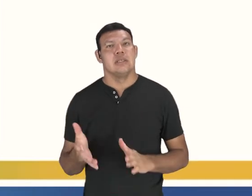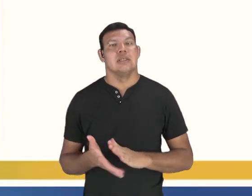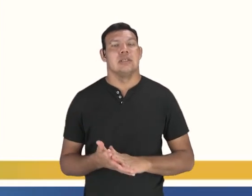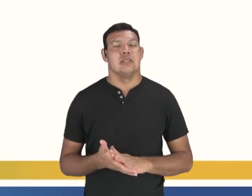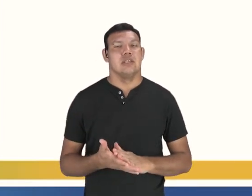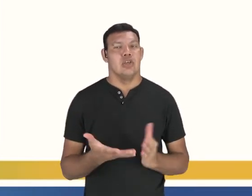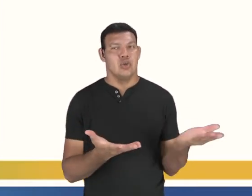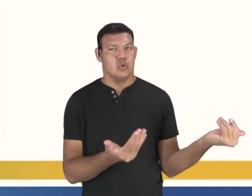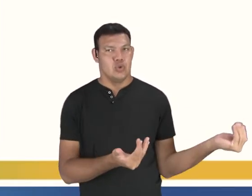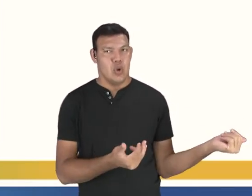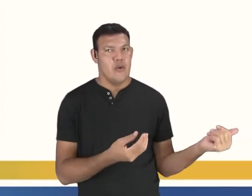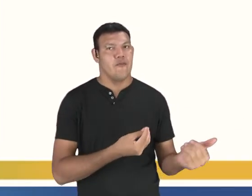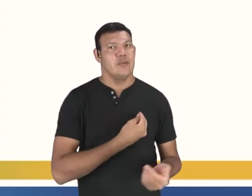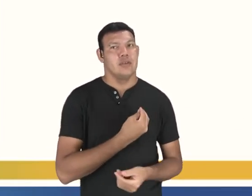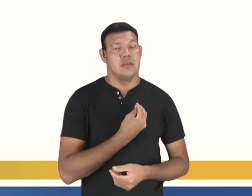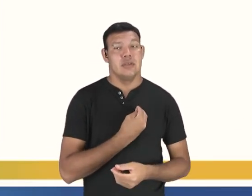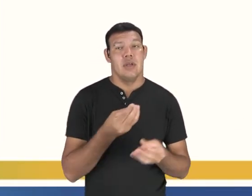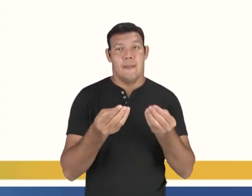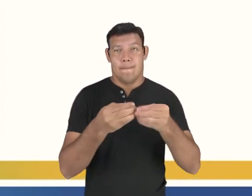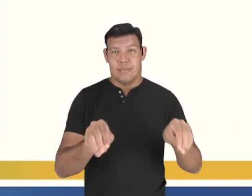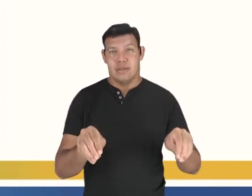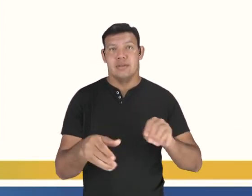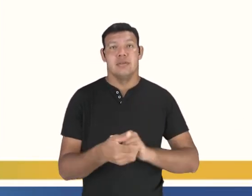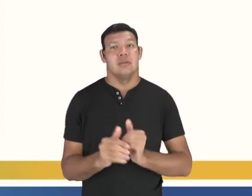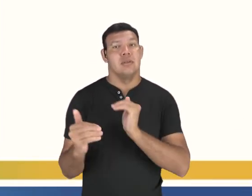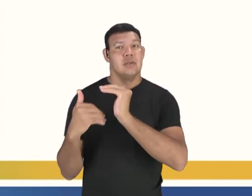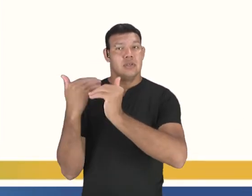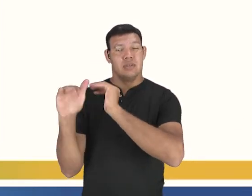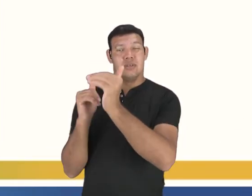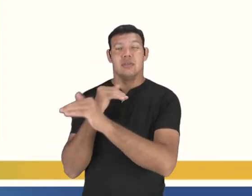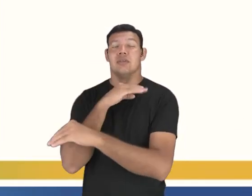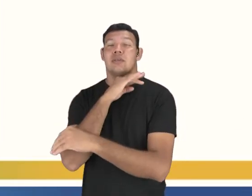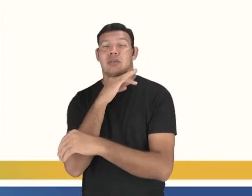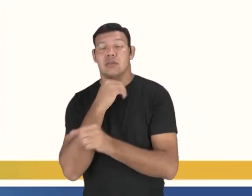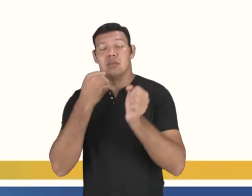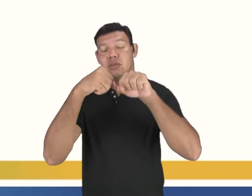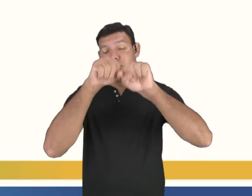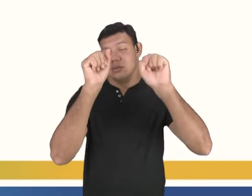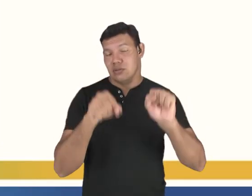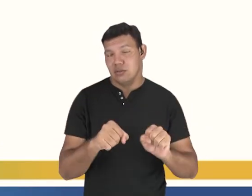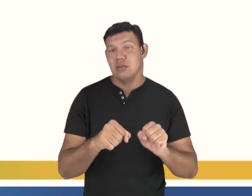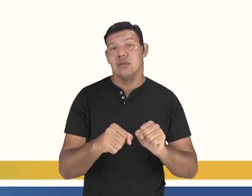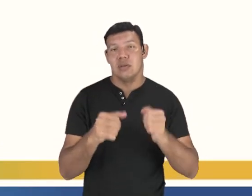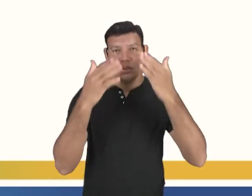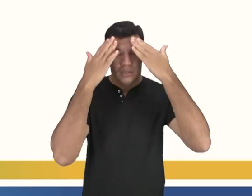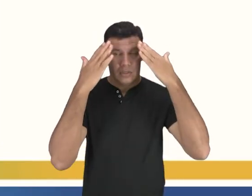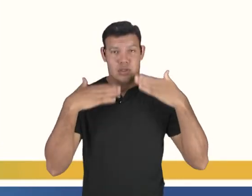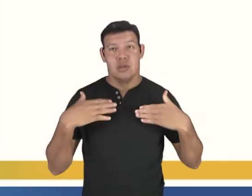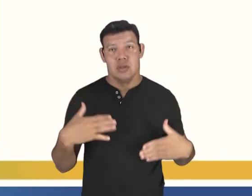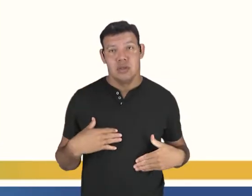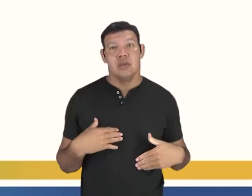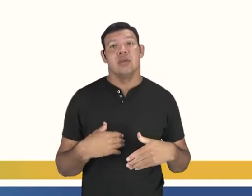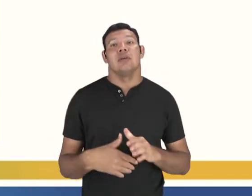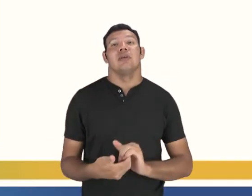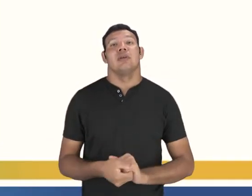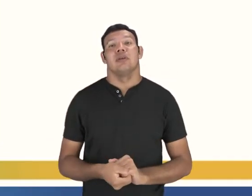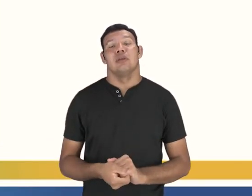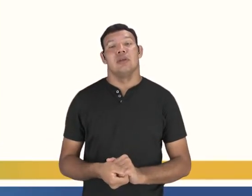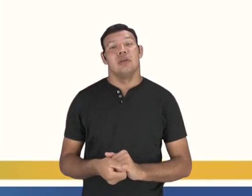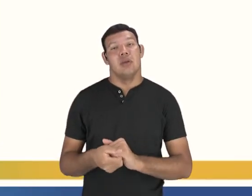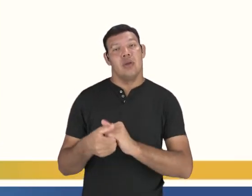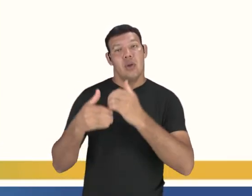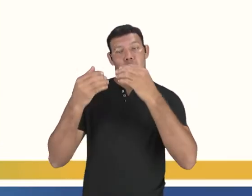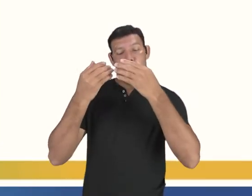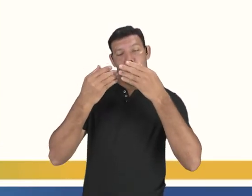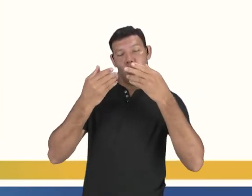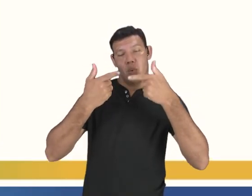maiores. Os prejuízos podem ser mau desenvolvimento de diversos sistemas do corpo, atraso no desenvolvimento